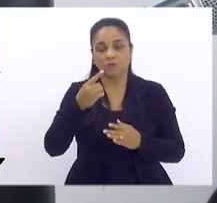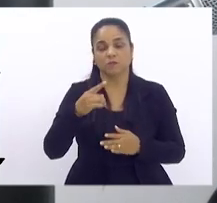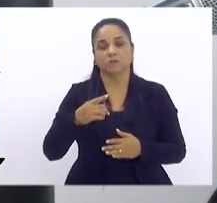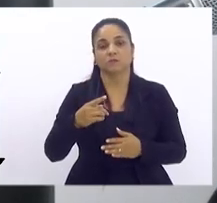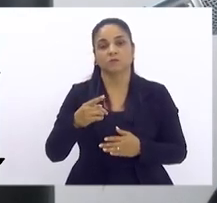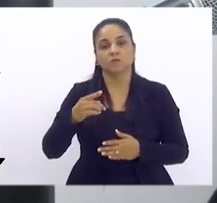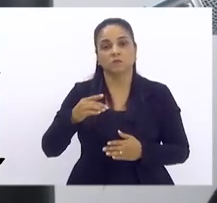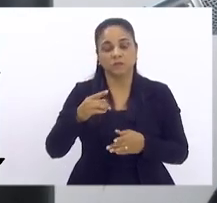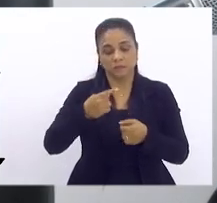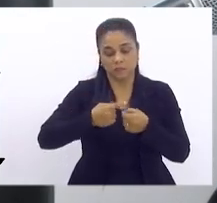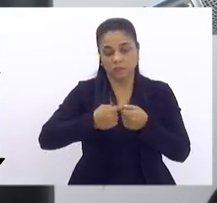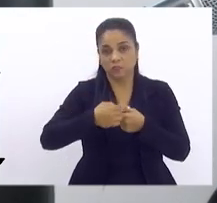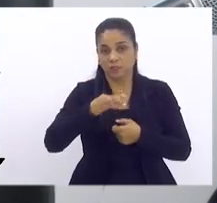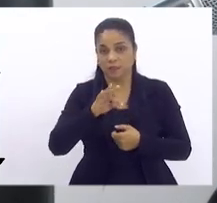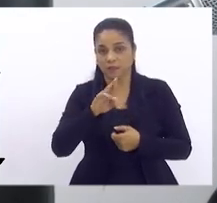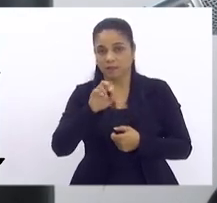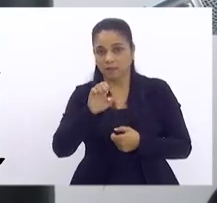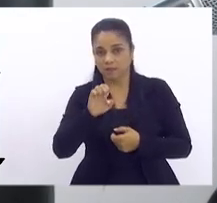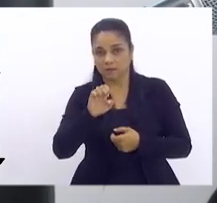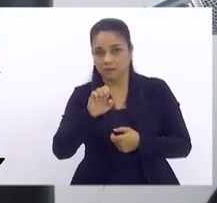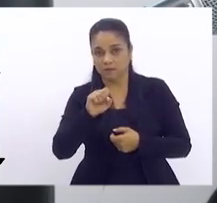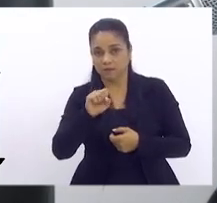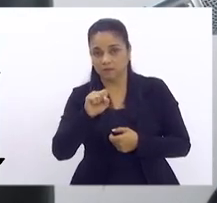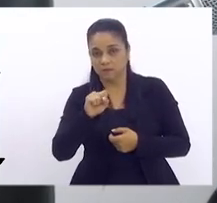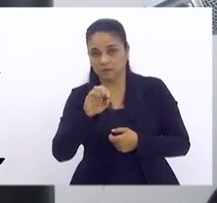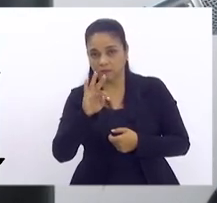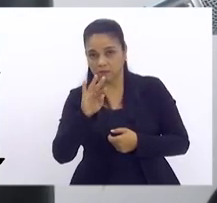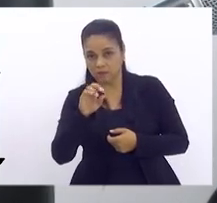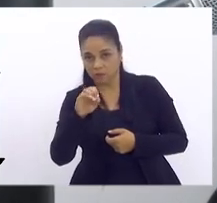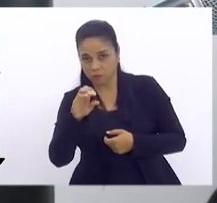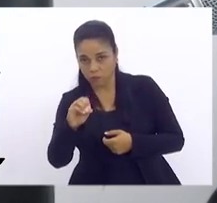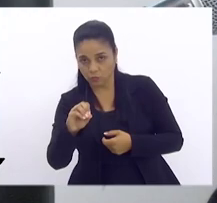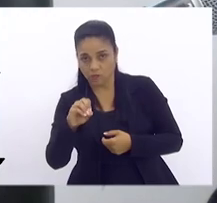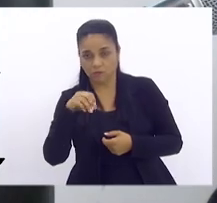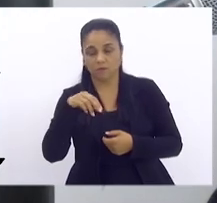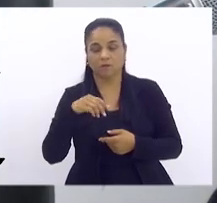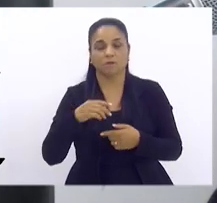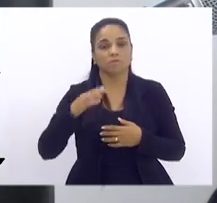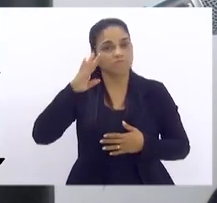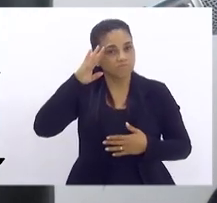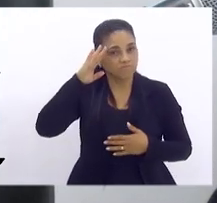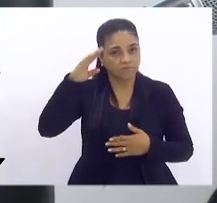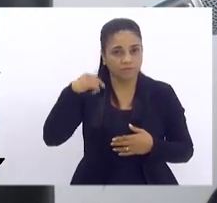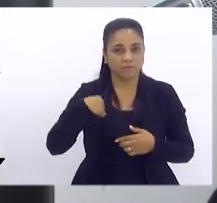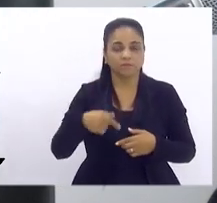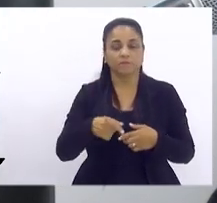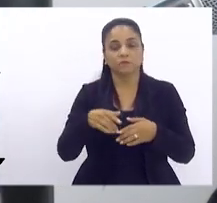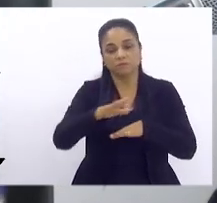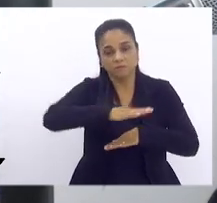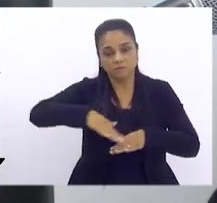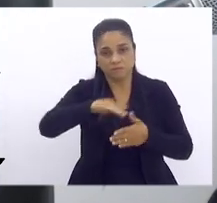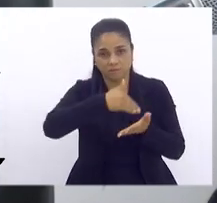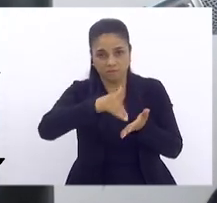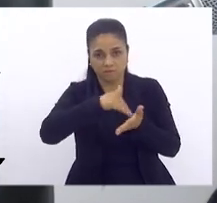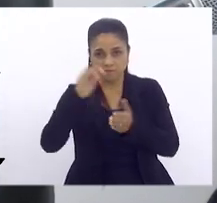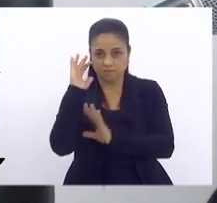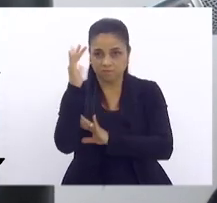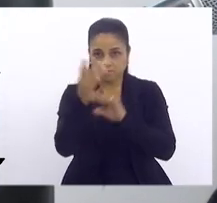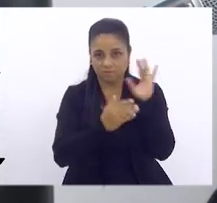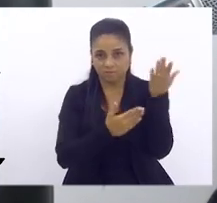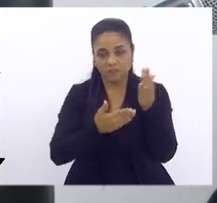naval, publicou em setembro de 2012 uma portaria pela qual autorizava a Secretaria de Estado do Meio Ambiente a remover as